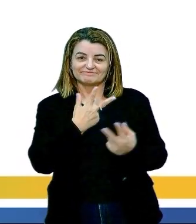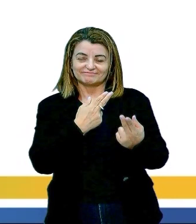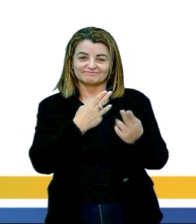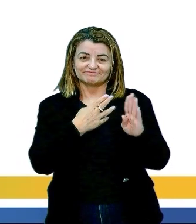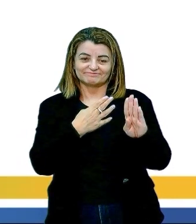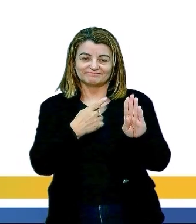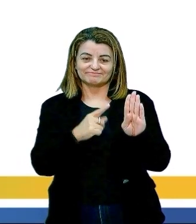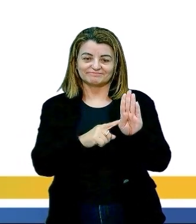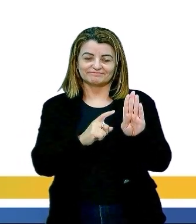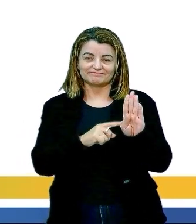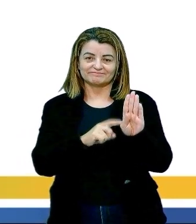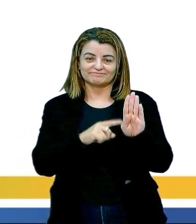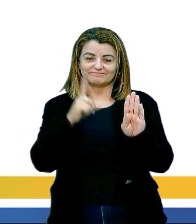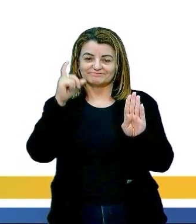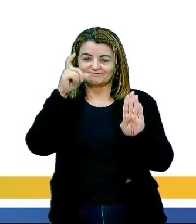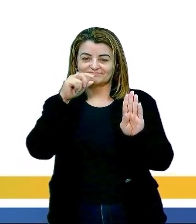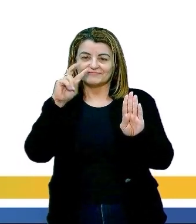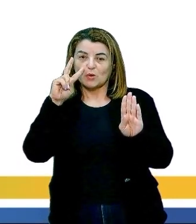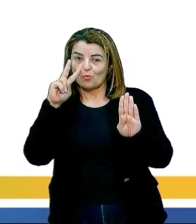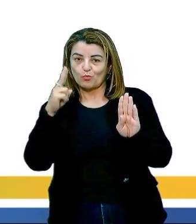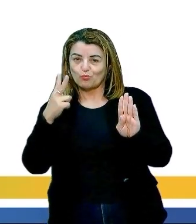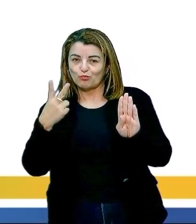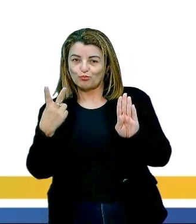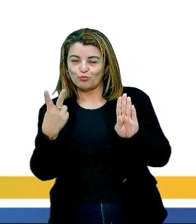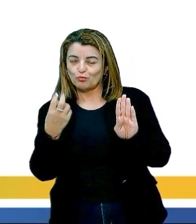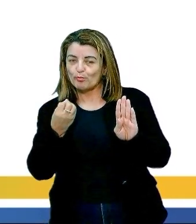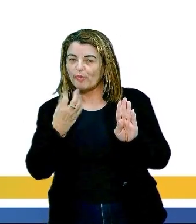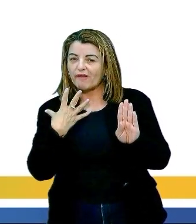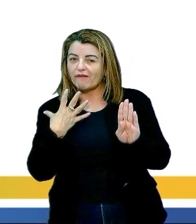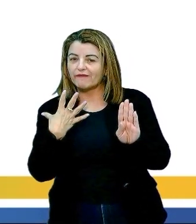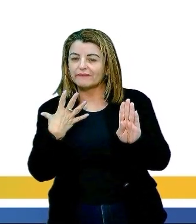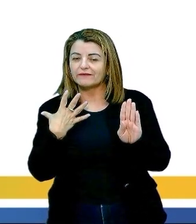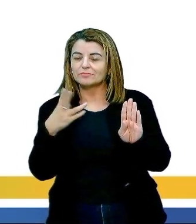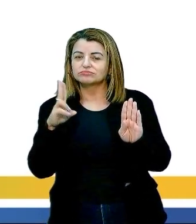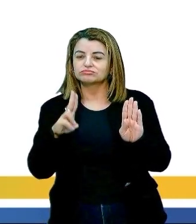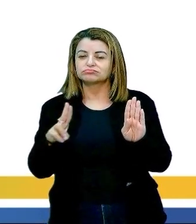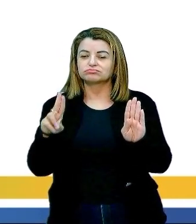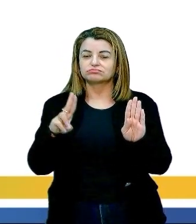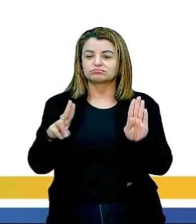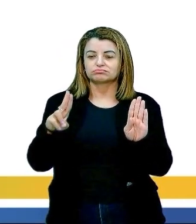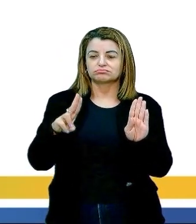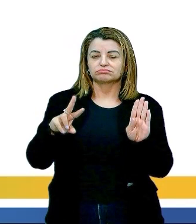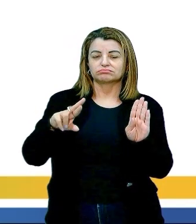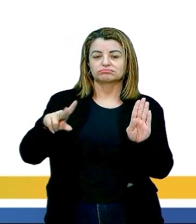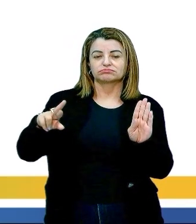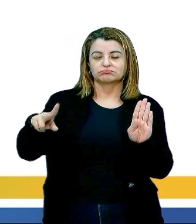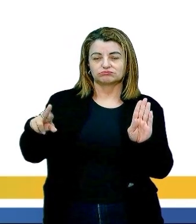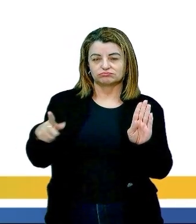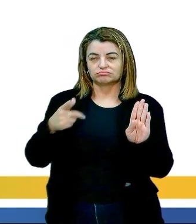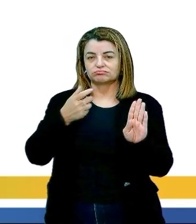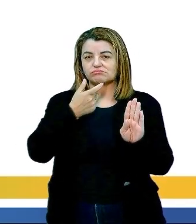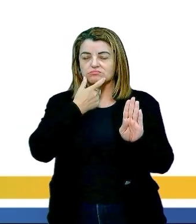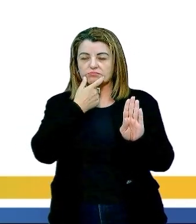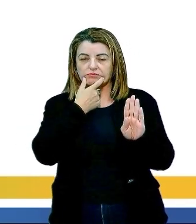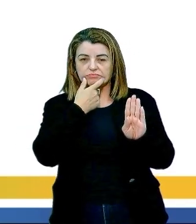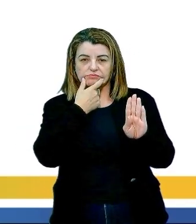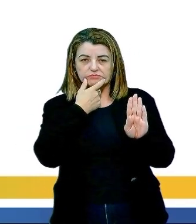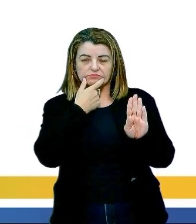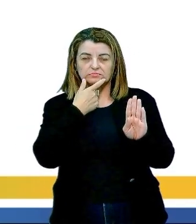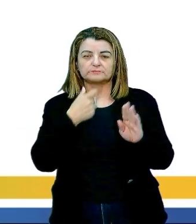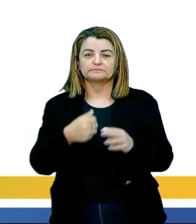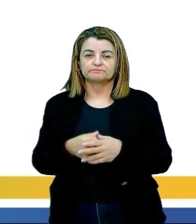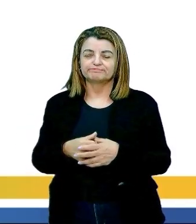ok? Não reconhece muito bem o que o outro fala, então existe essa dificuldade